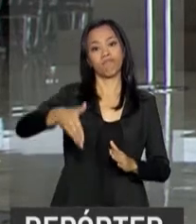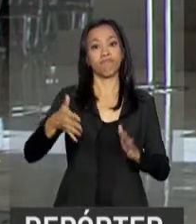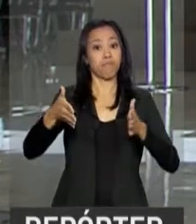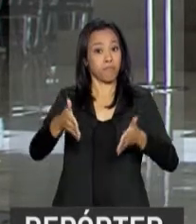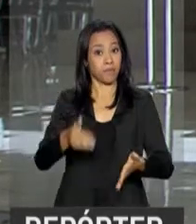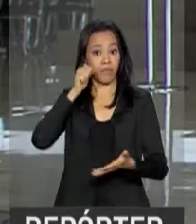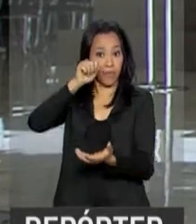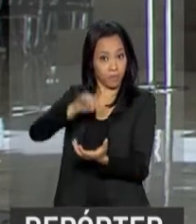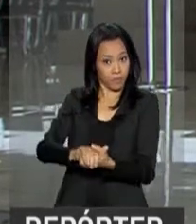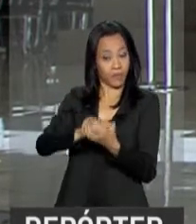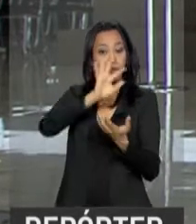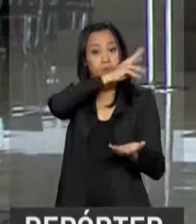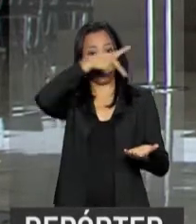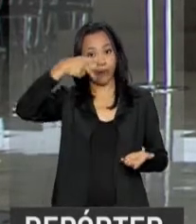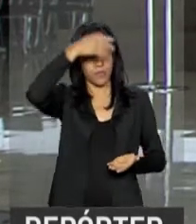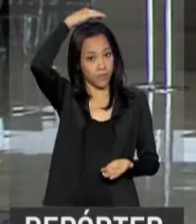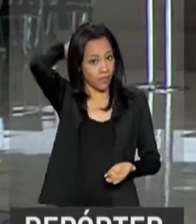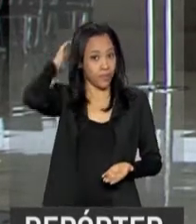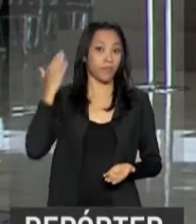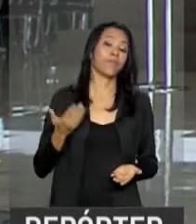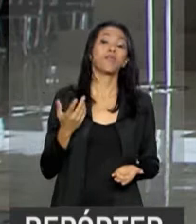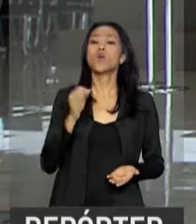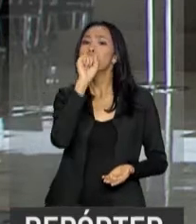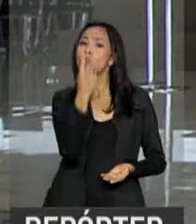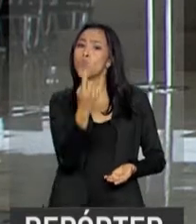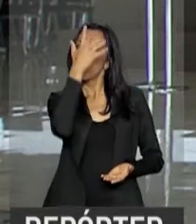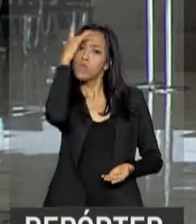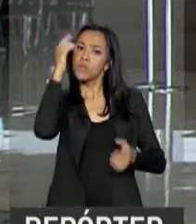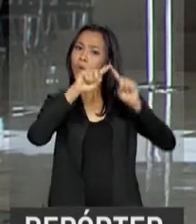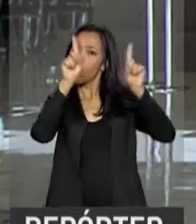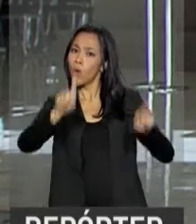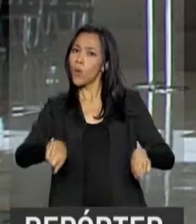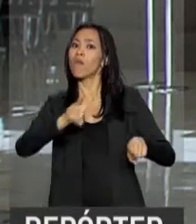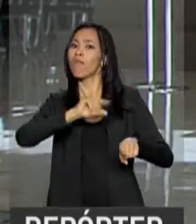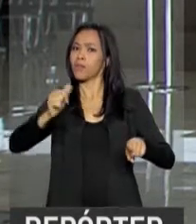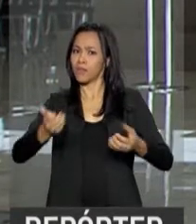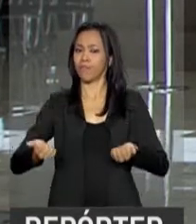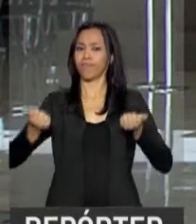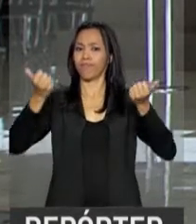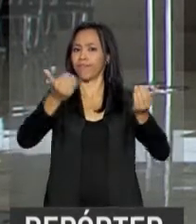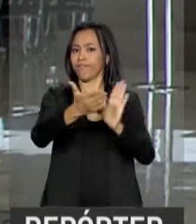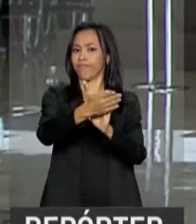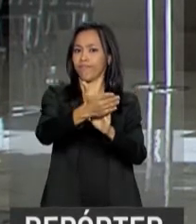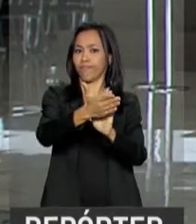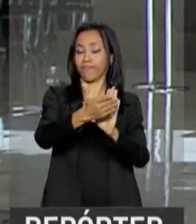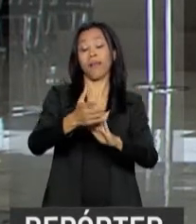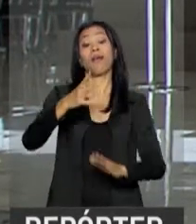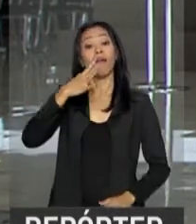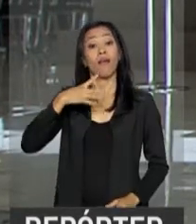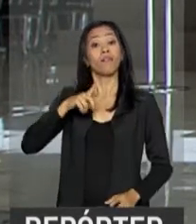dama marcela temer uma servidora aqui do palácio do planalto vai ser homenageada este evento também terá a presença